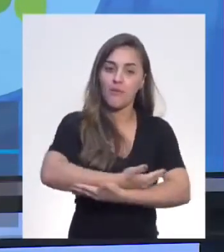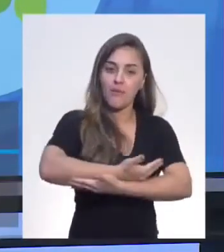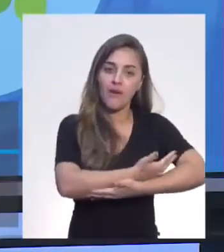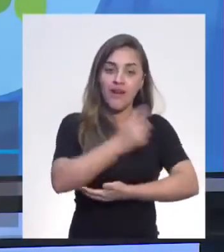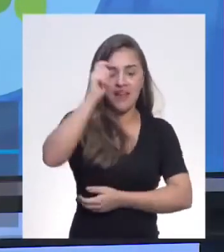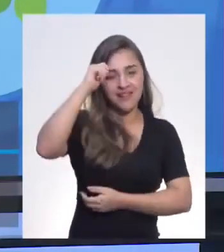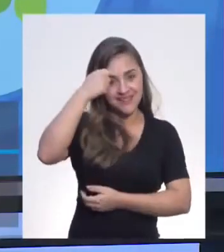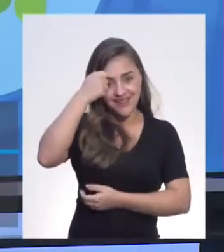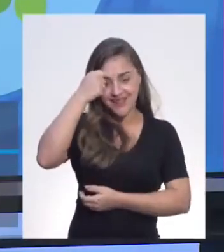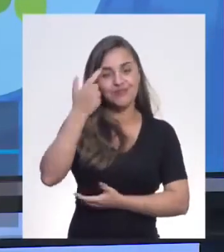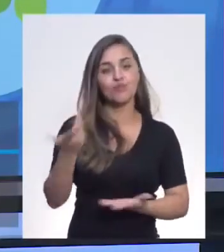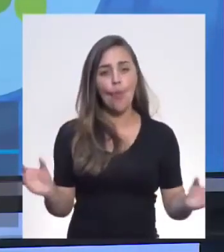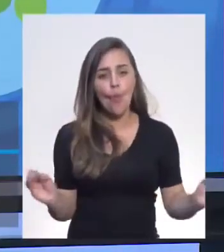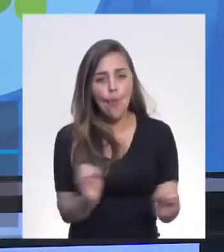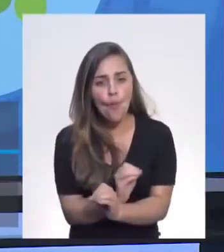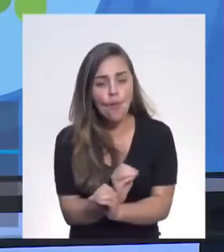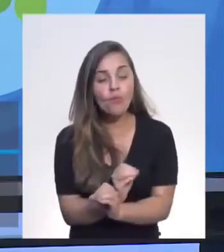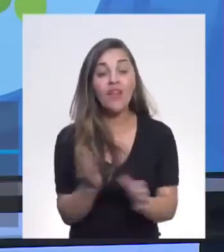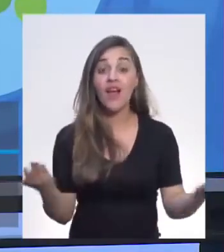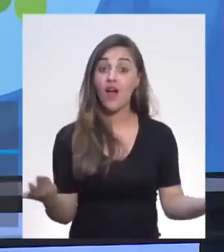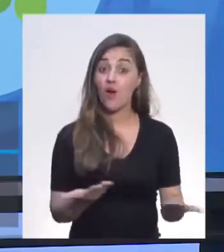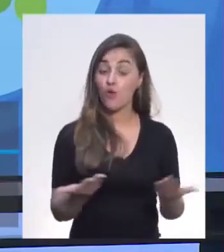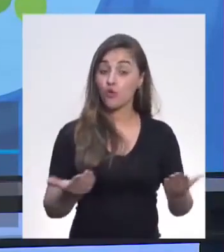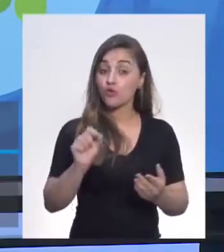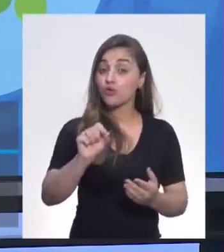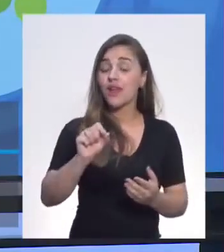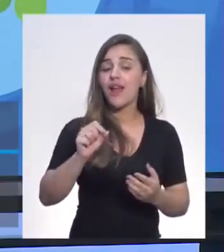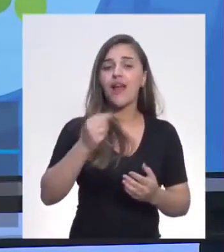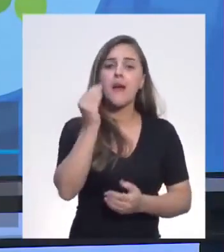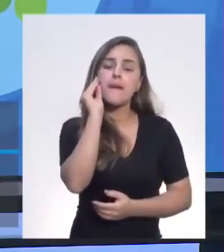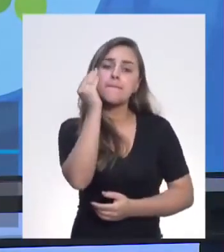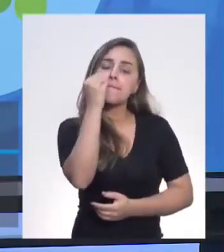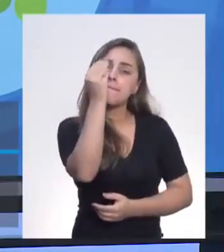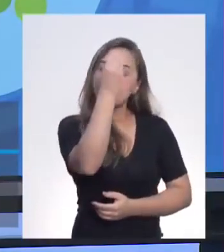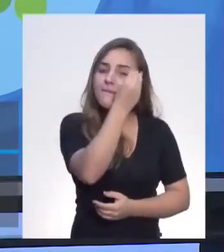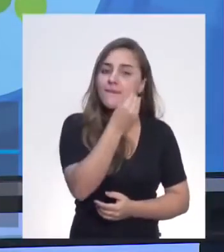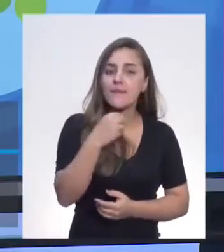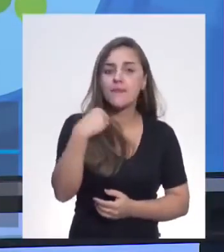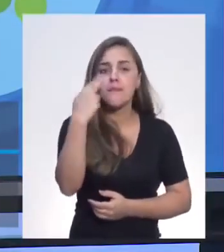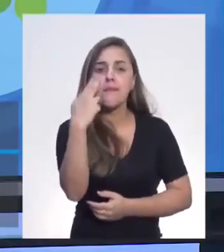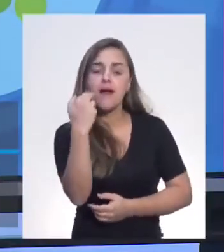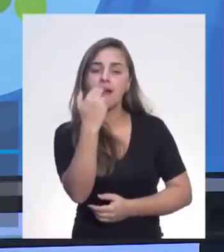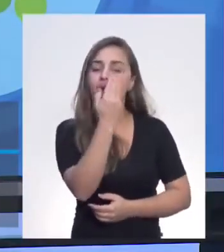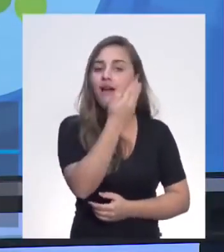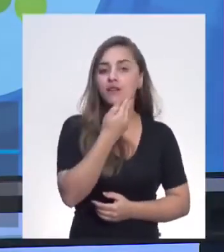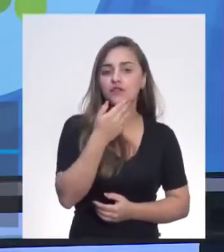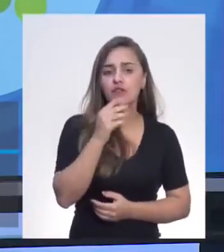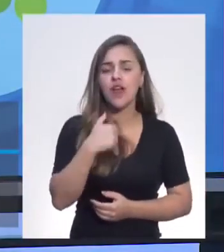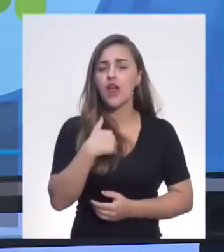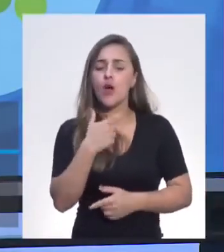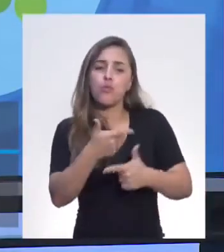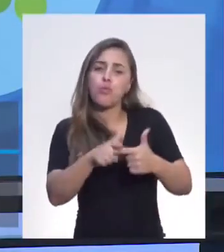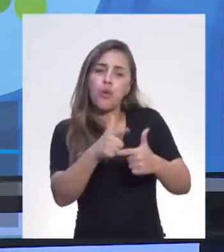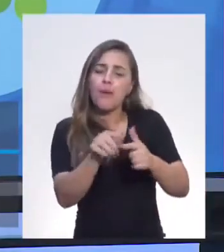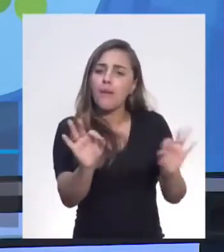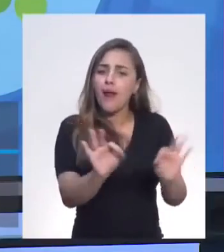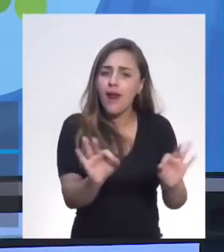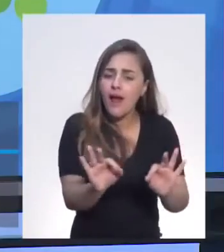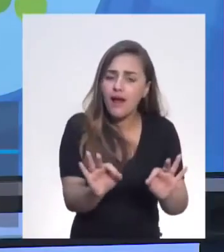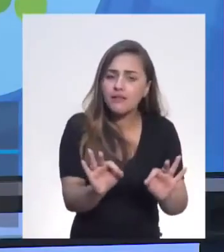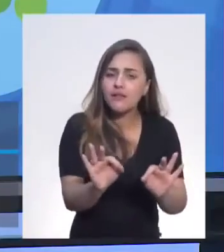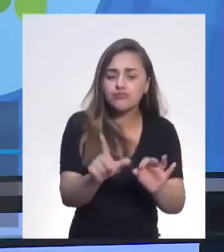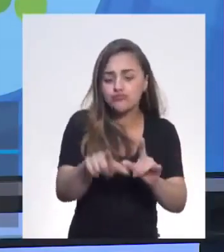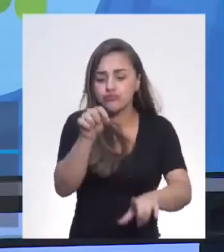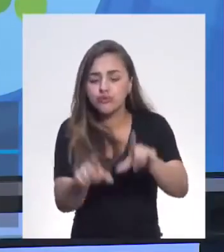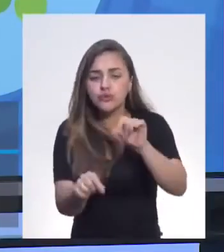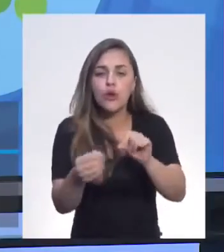Né? Hoje existe muita discussão, por exemplo, no mundo da maquiagem, porque eu nunca tive problema para escolher base, mas ainda tem um monte de